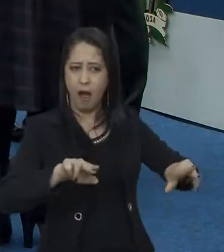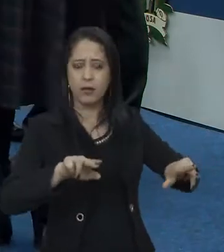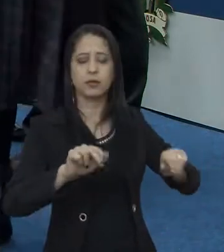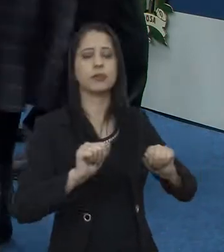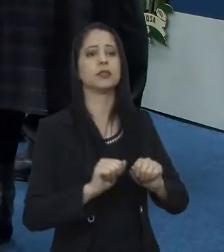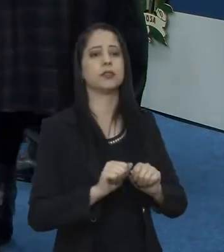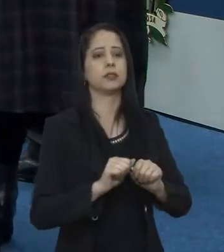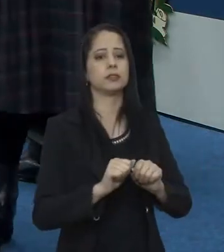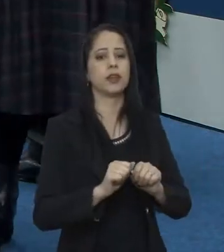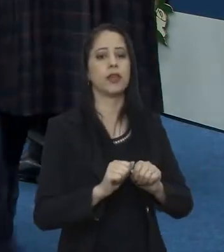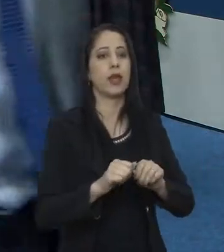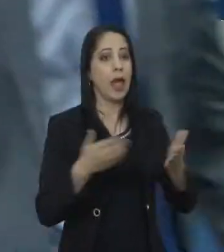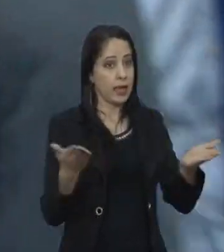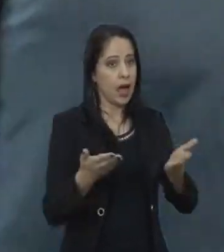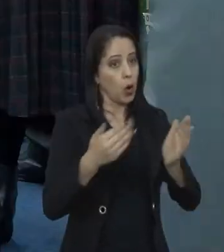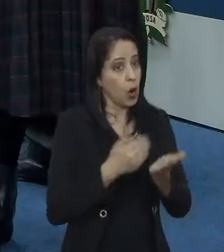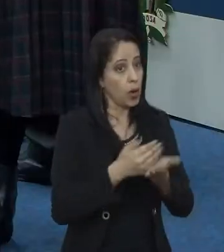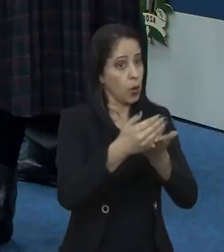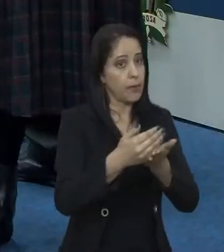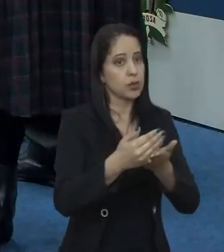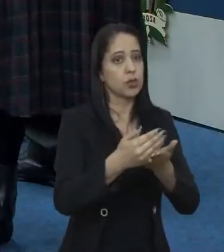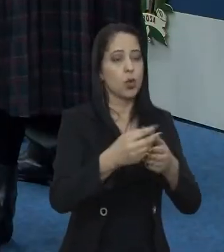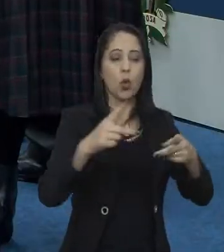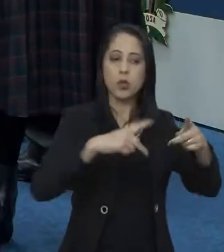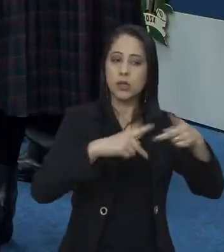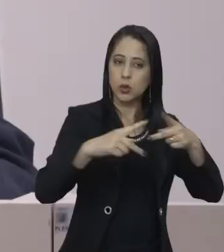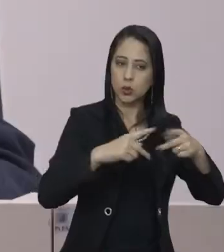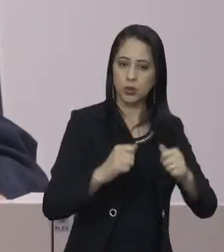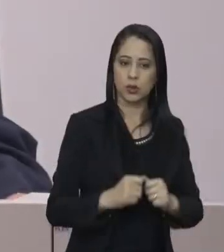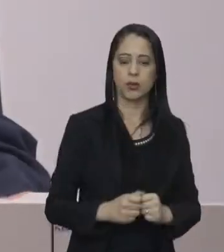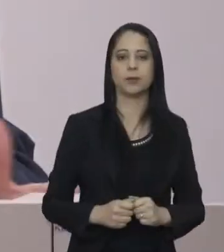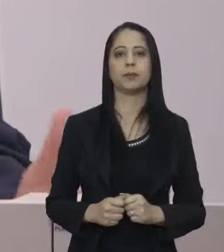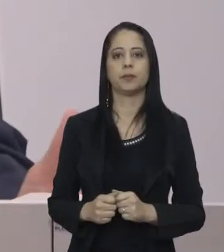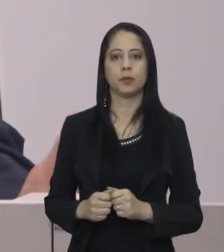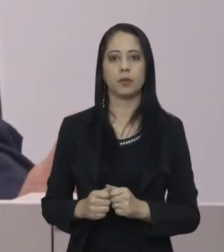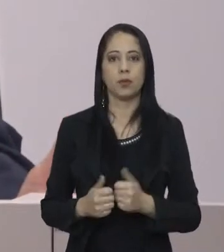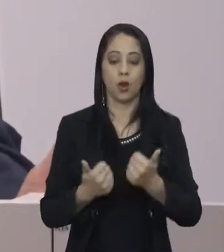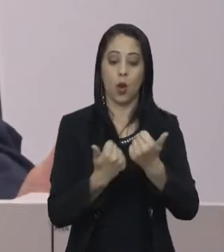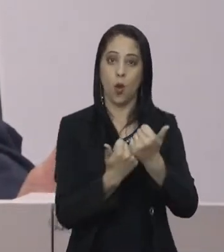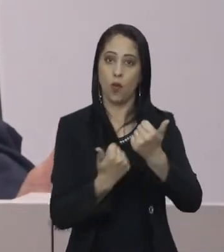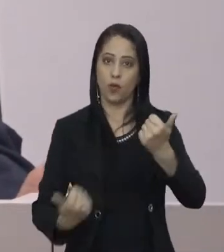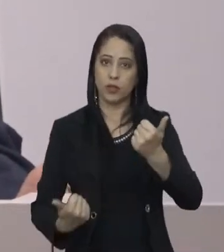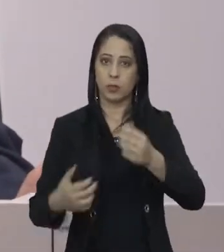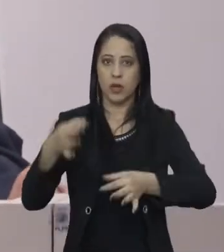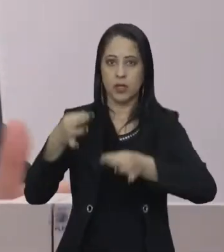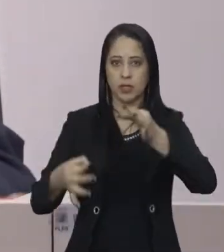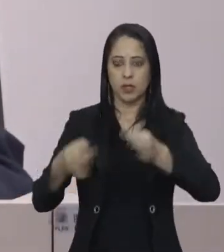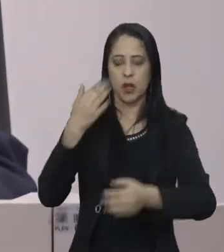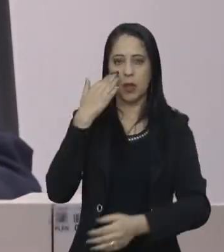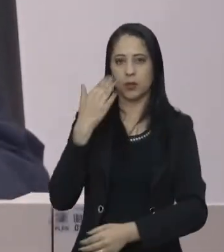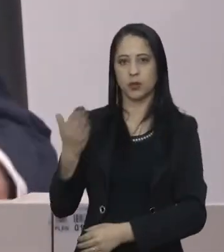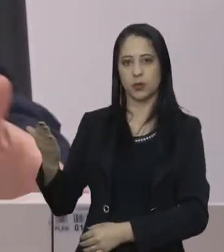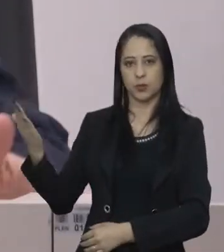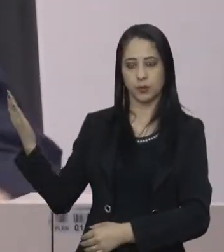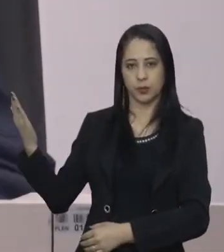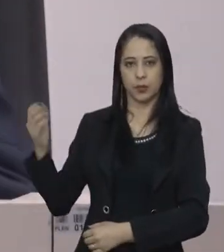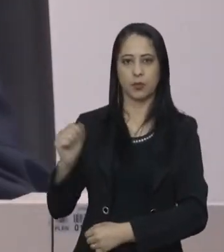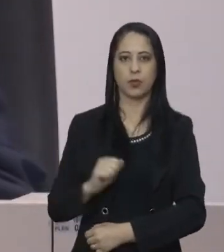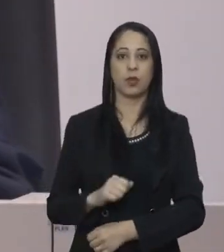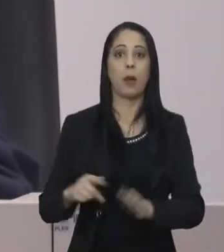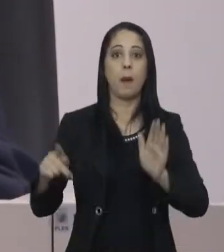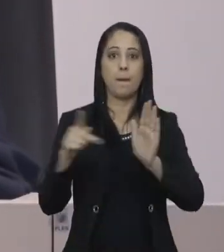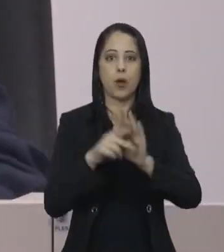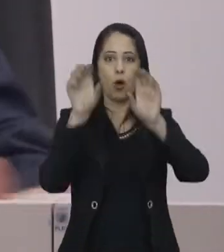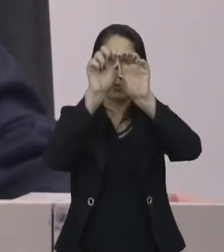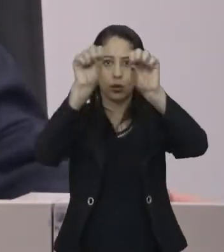ano e a primeira edição Estamos fazendo aqui exatamente em São José dos Campos o vice-presidente judicial do Tribunal Regional do Trabalho